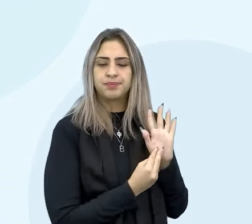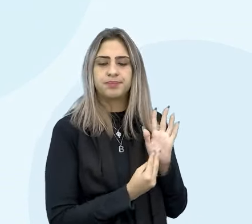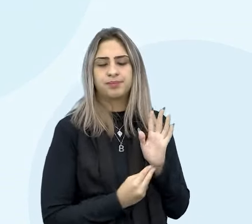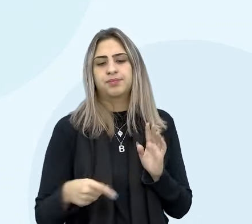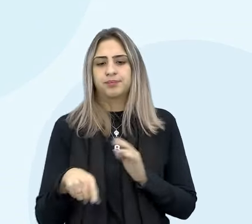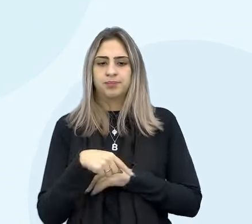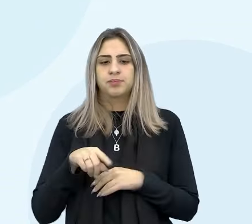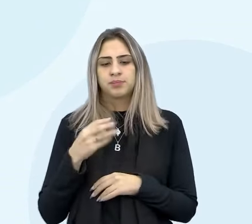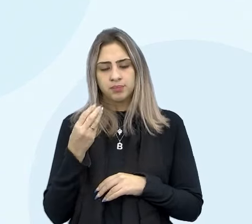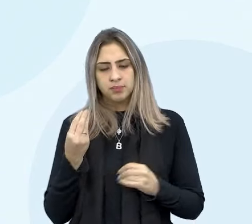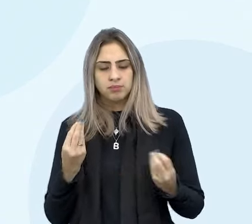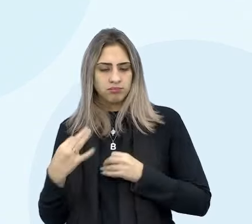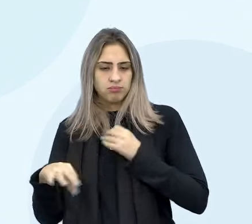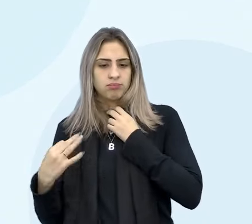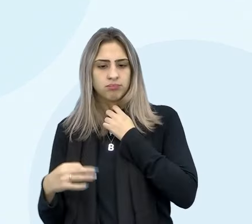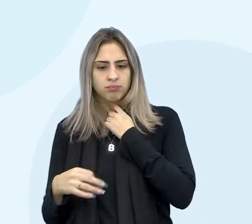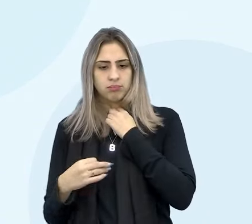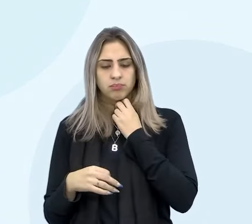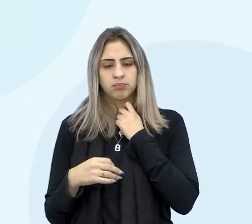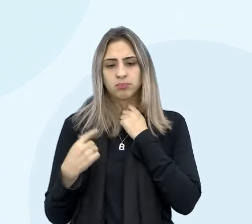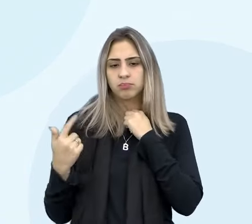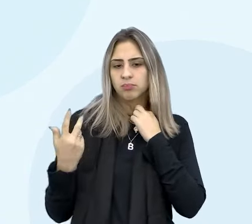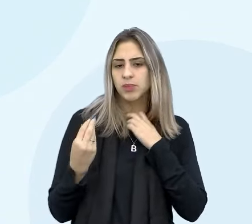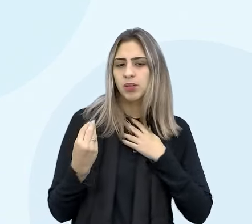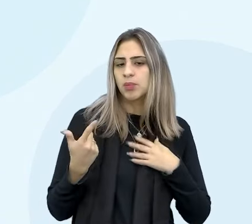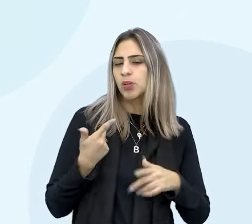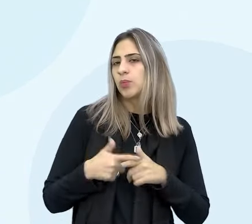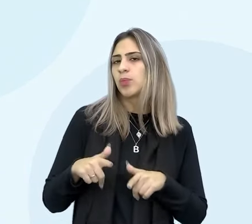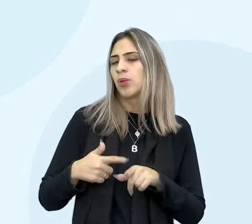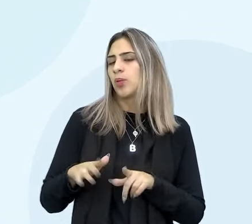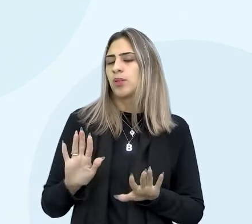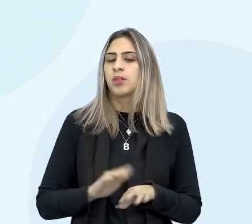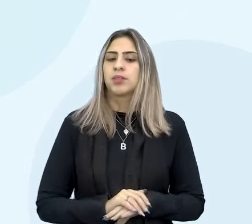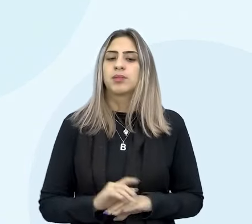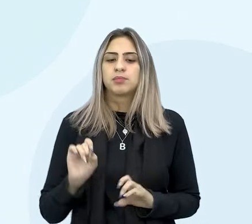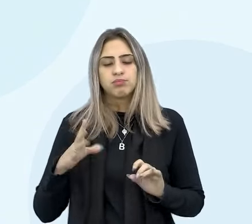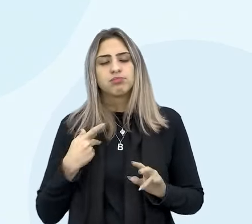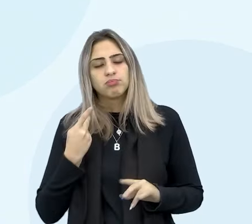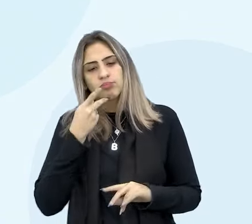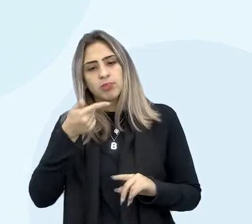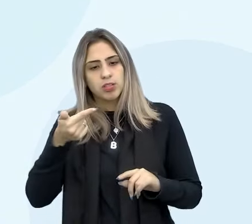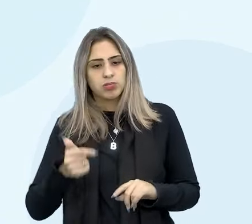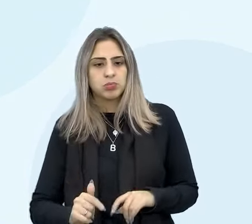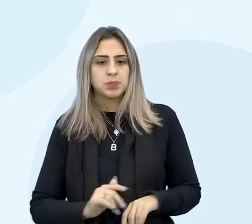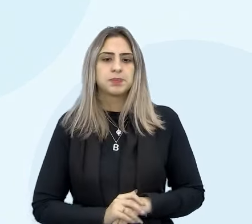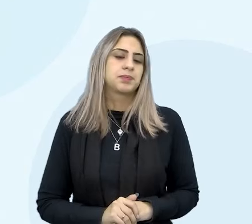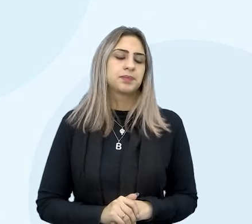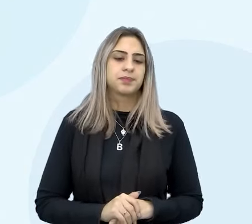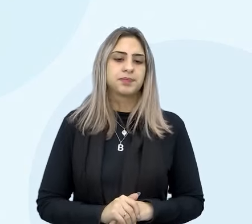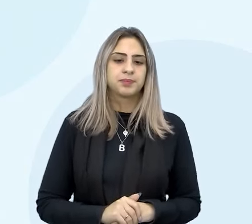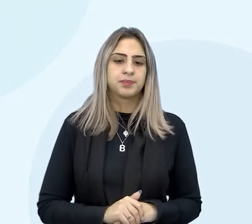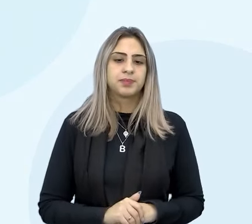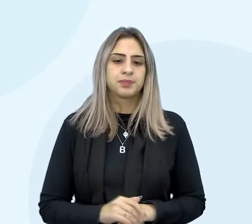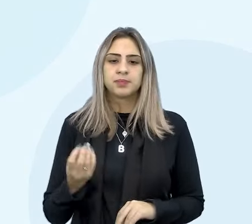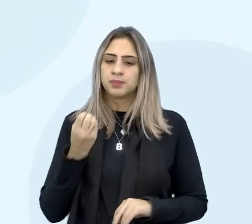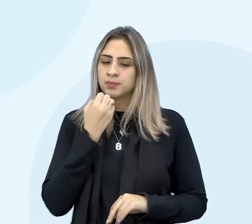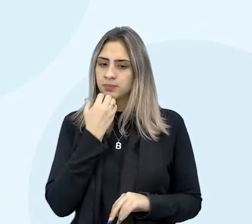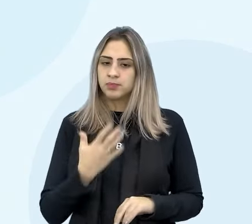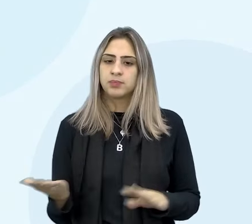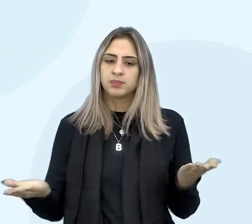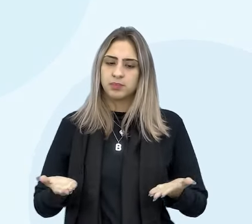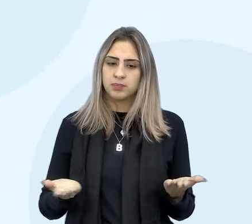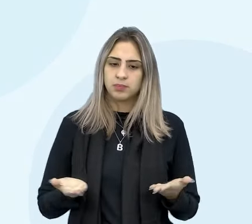intuitivo, né? Sim, bastante. Então, muito acho intuitivo. que não teria muito problema. Era isso só que eu queria reforçar, pessoal. Ótimo, muito bem, Gisele.